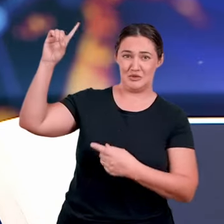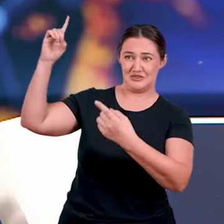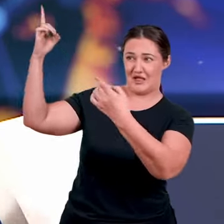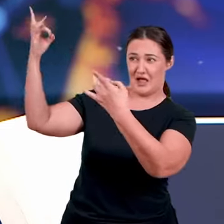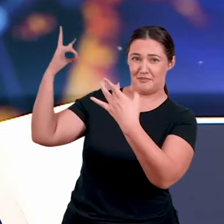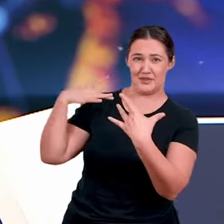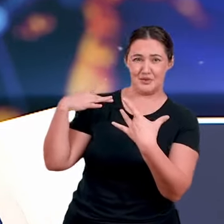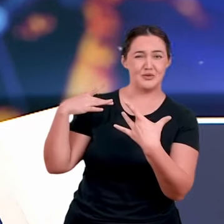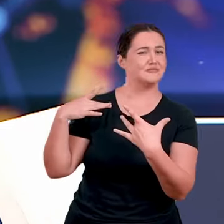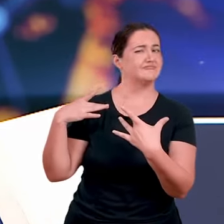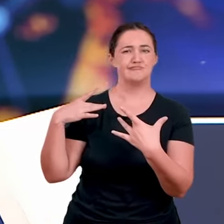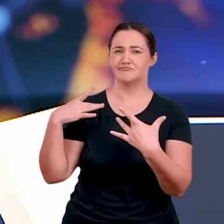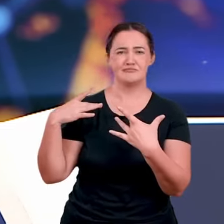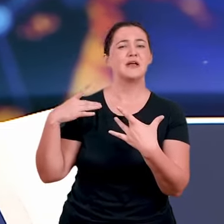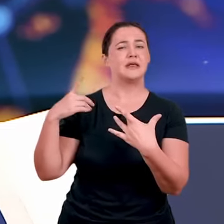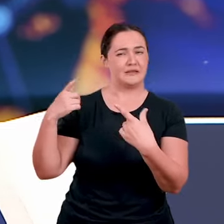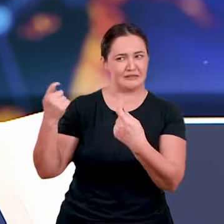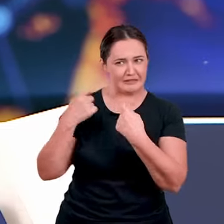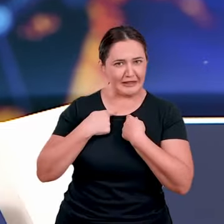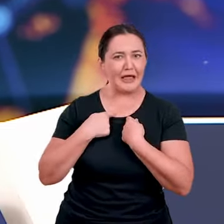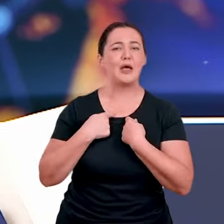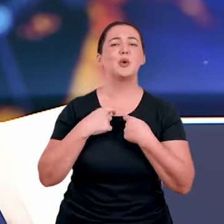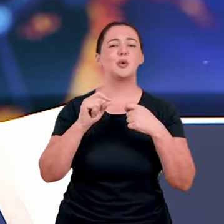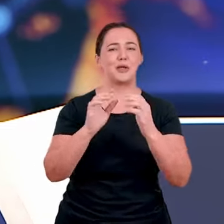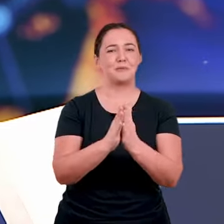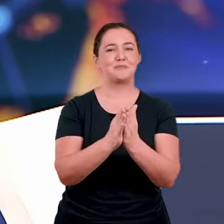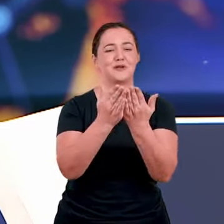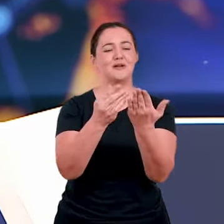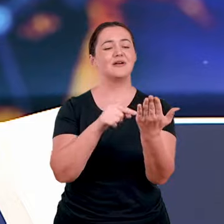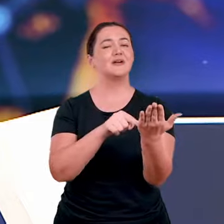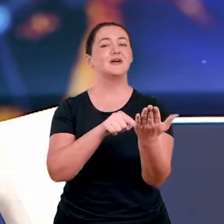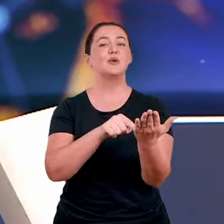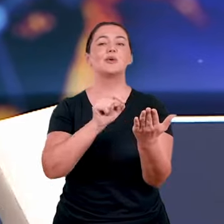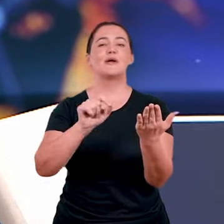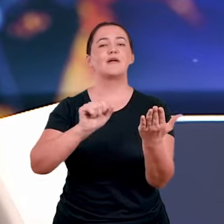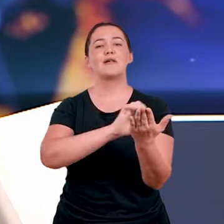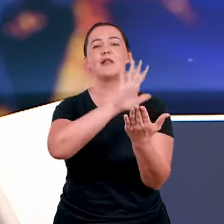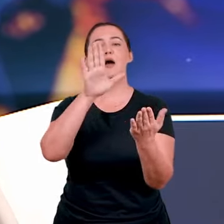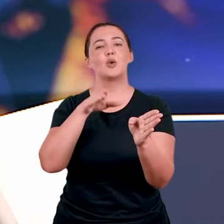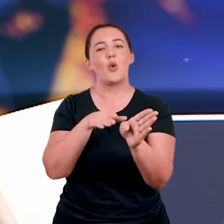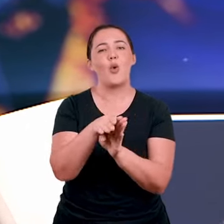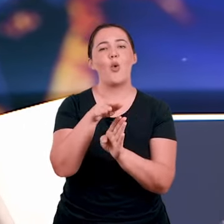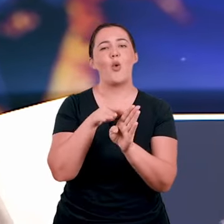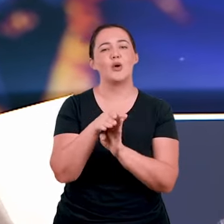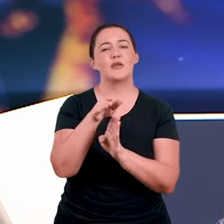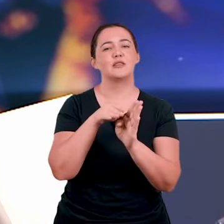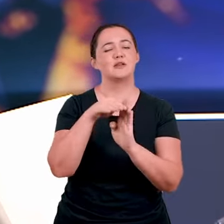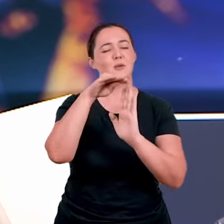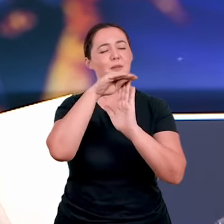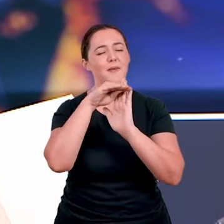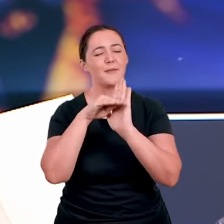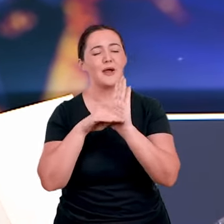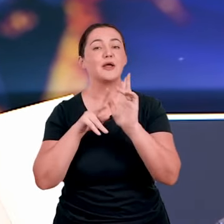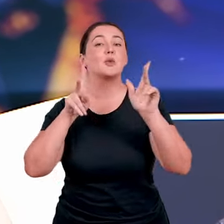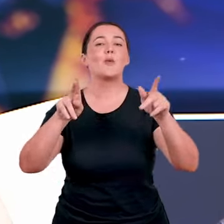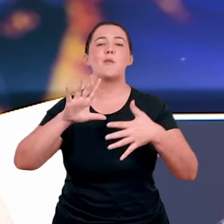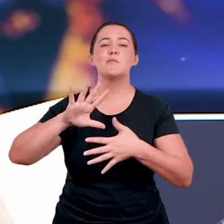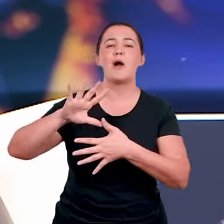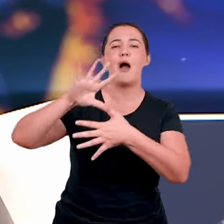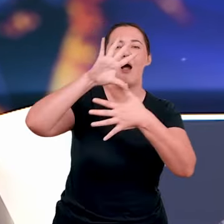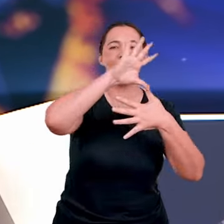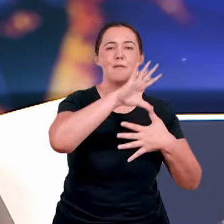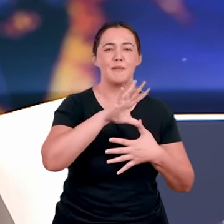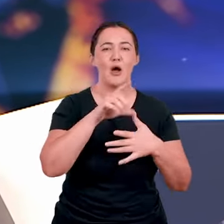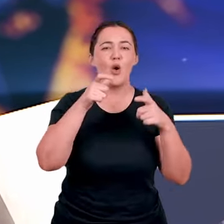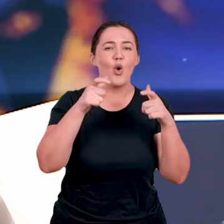abandonados sem saber para onde ir, mas eu e você temos nas mãos uma clara orientação. Deus nos deu um mapa